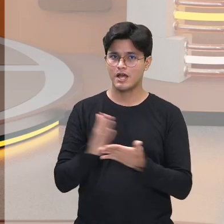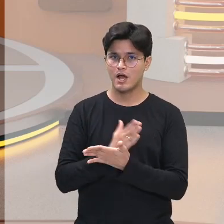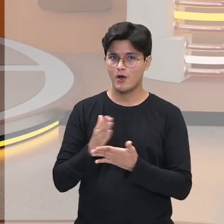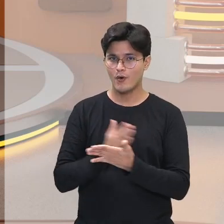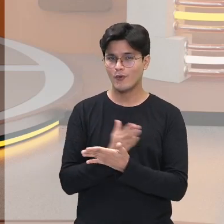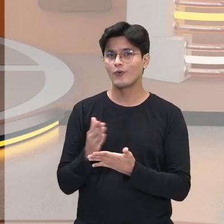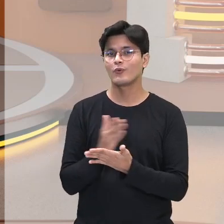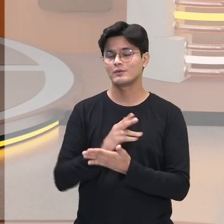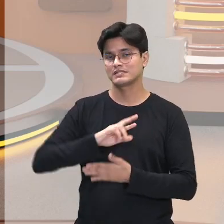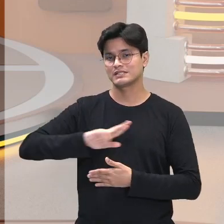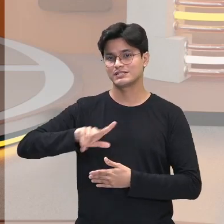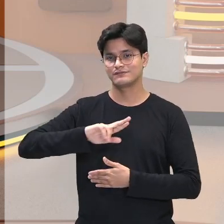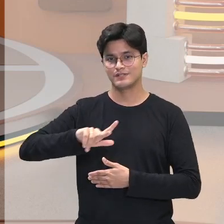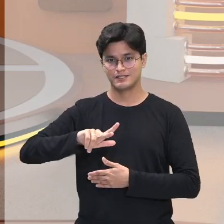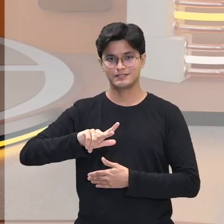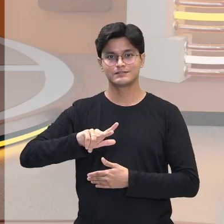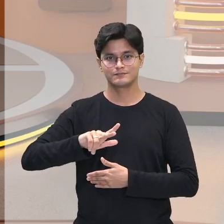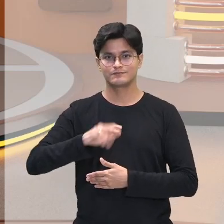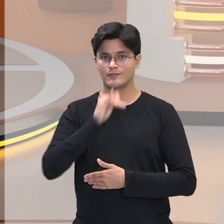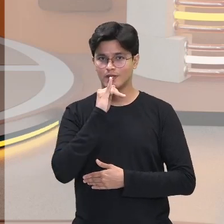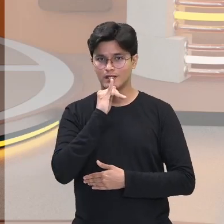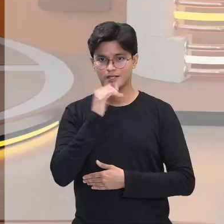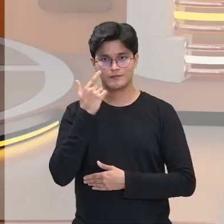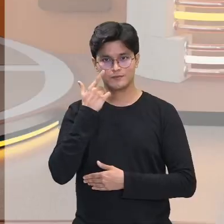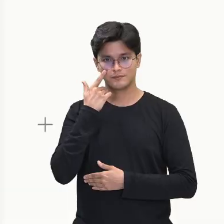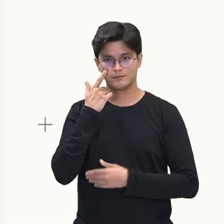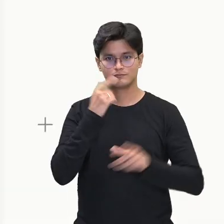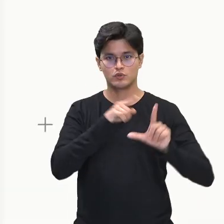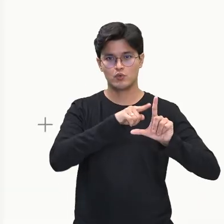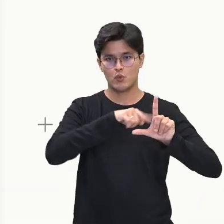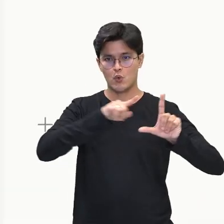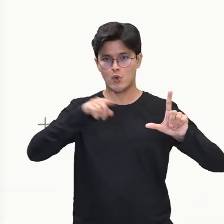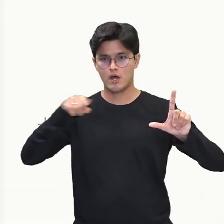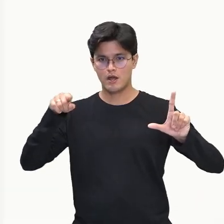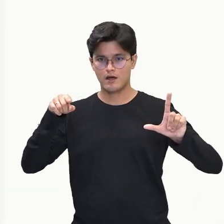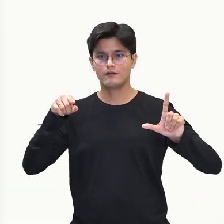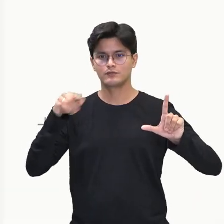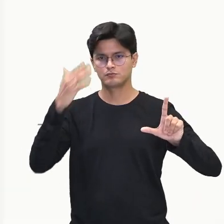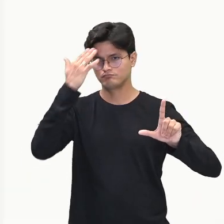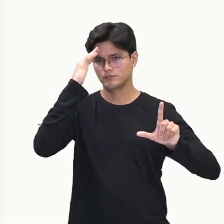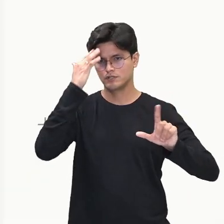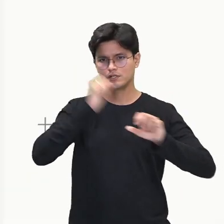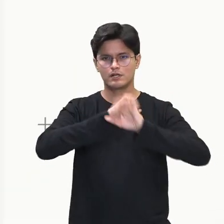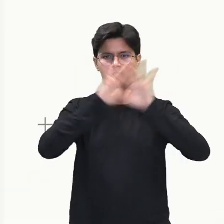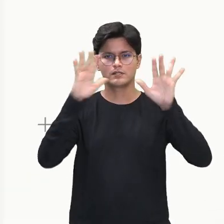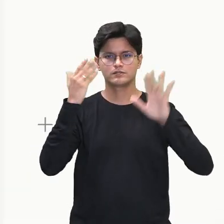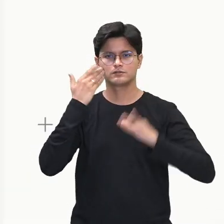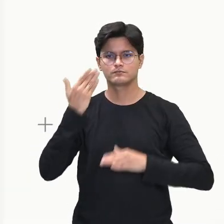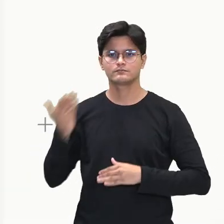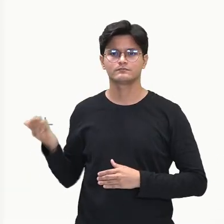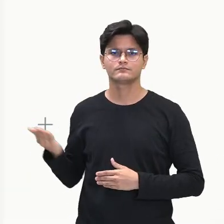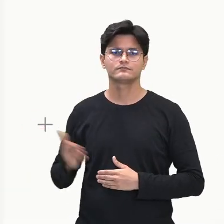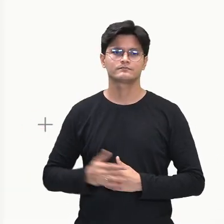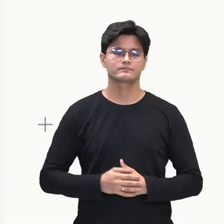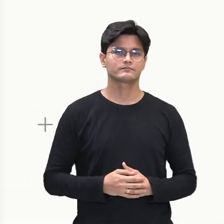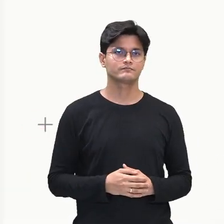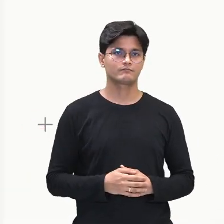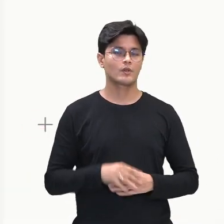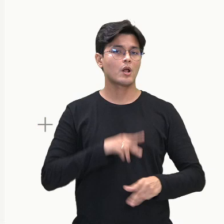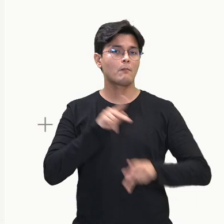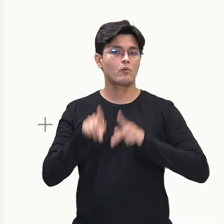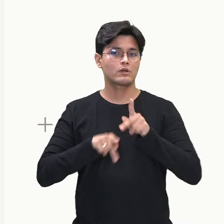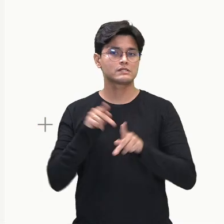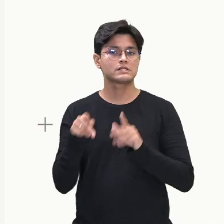consideradas desempregadas. Vamos dar uma olhada num gráfico que nós temos aqui para entender um pouquinho melhor isso. Então, da população do